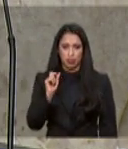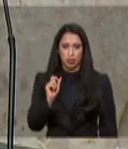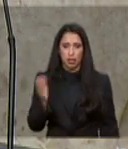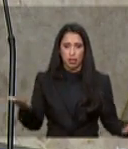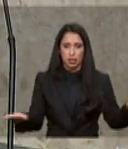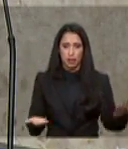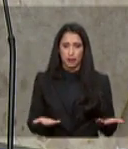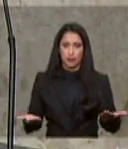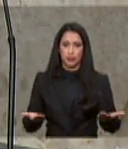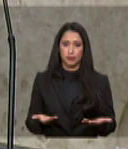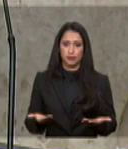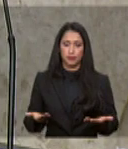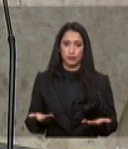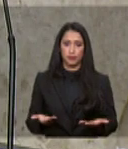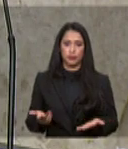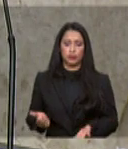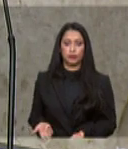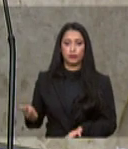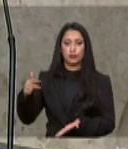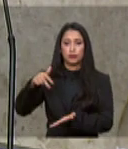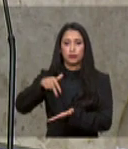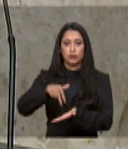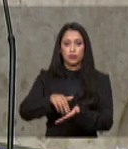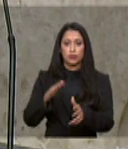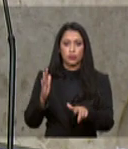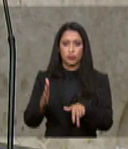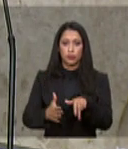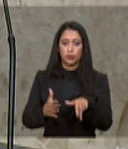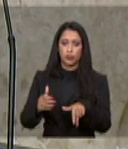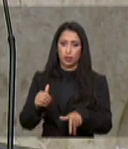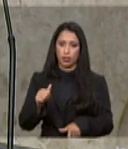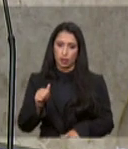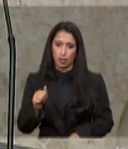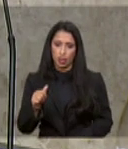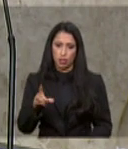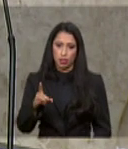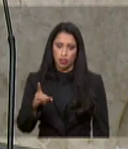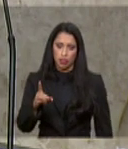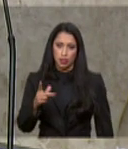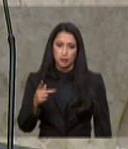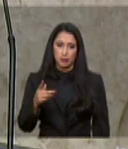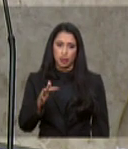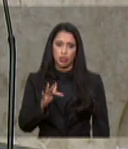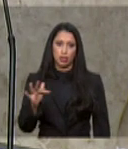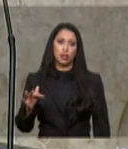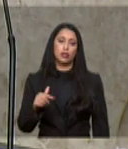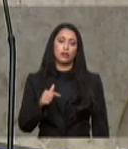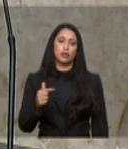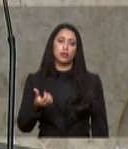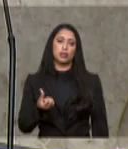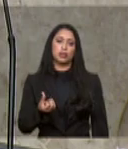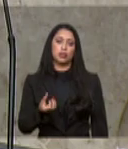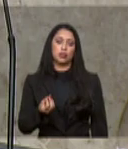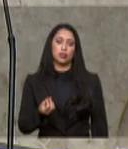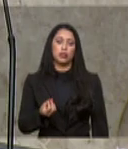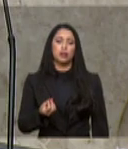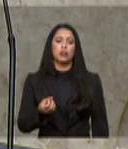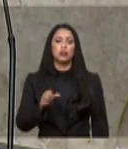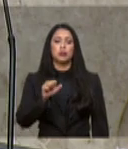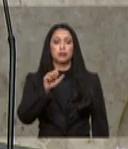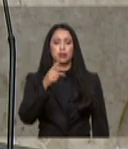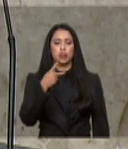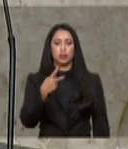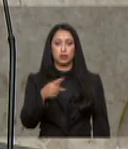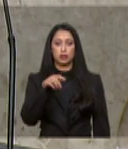tribuna para sustentar a DPF 760, o requerente Partido Socialista Brasileiro,